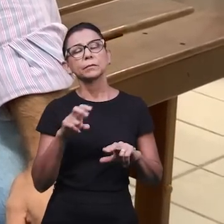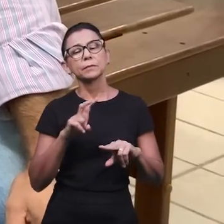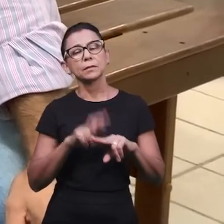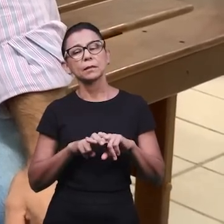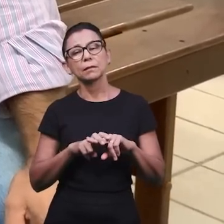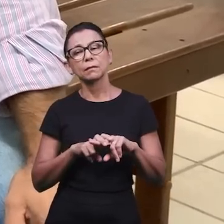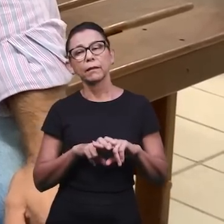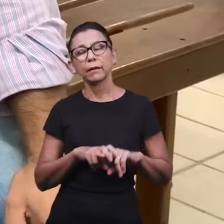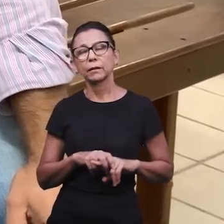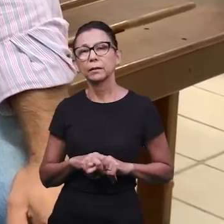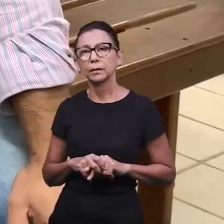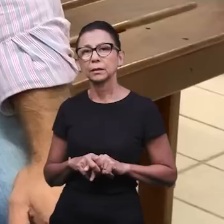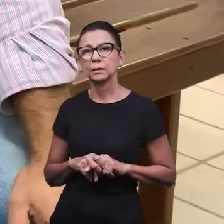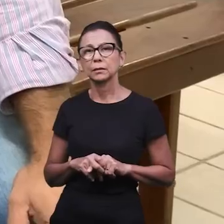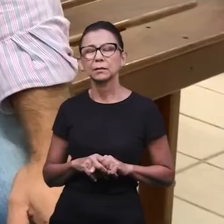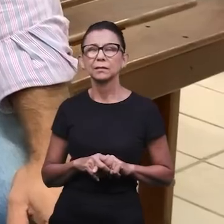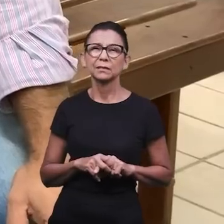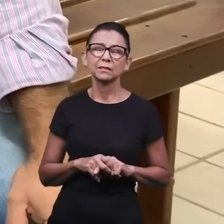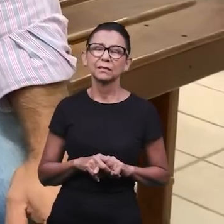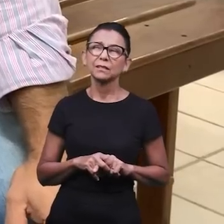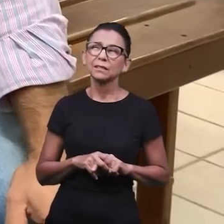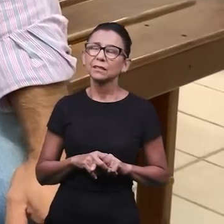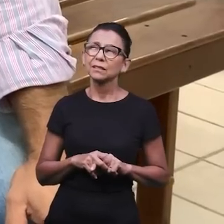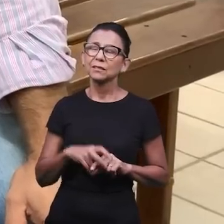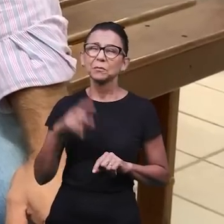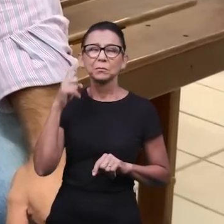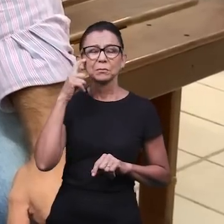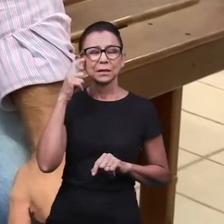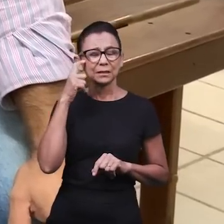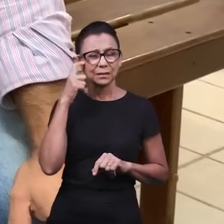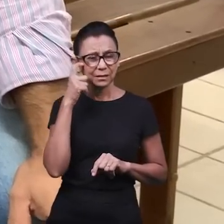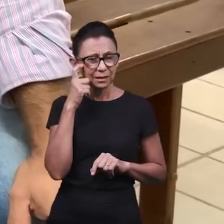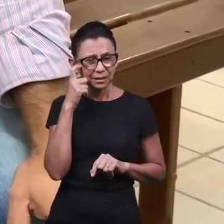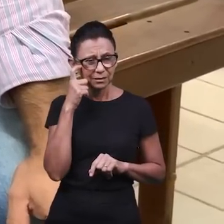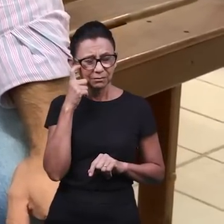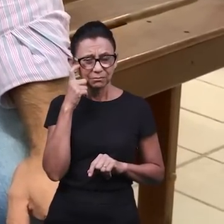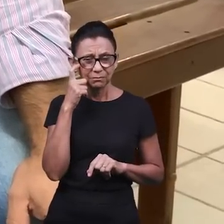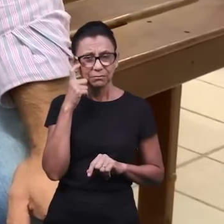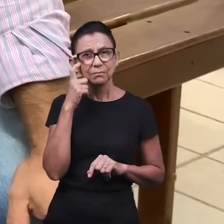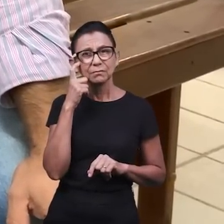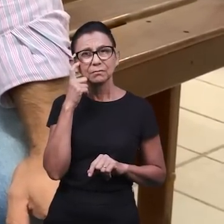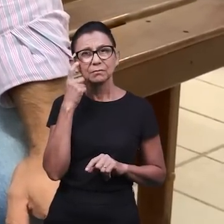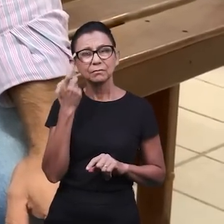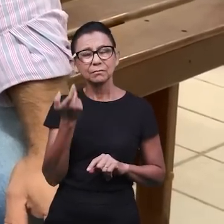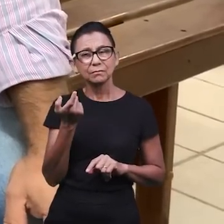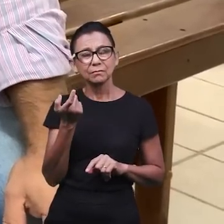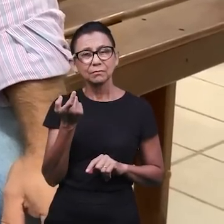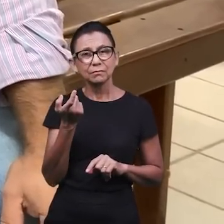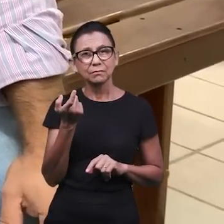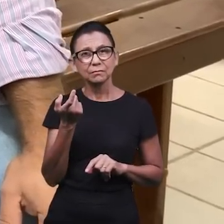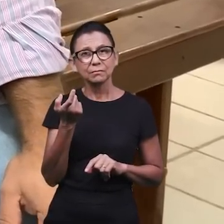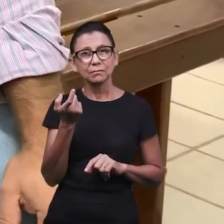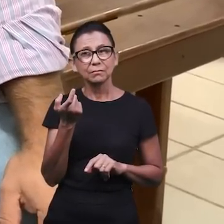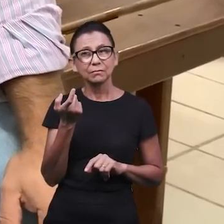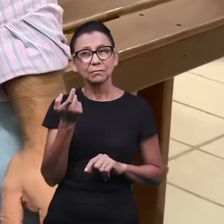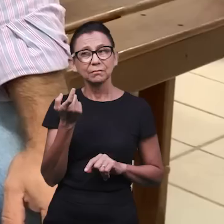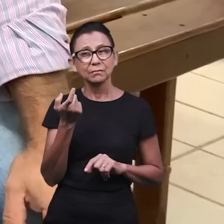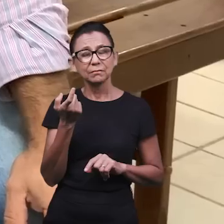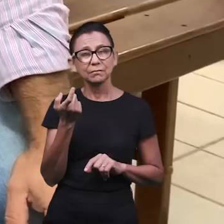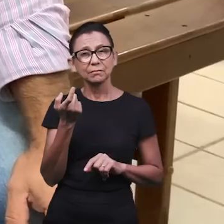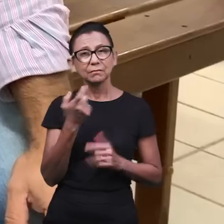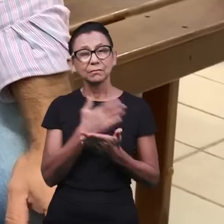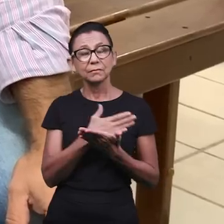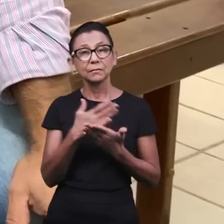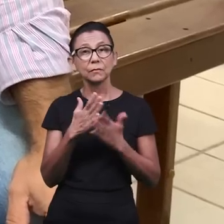ainda, eu escutei a voz do Senhor falando, né? Ainda tem vida aí. E comecei a orar. Aquilo